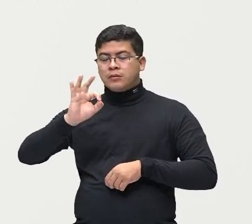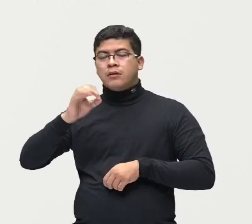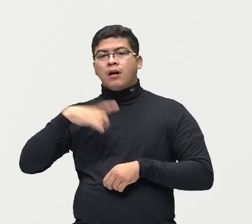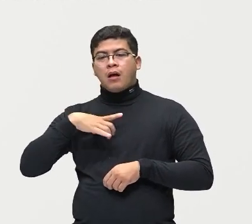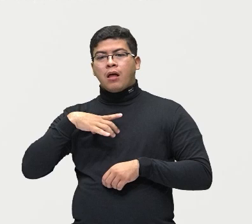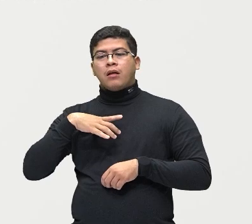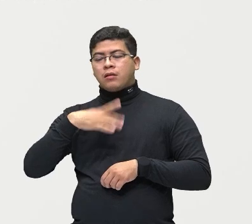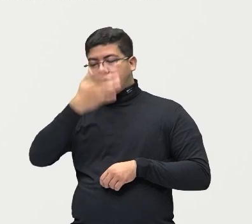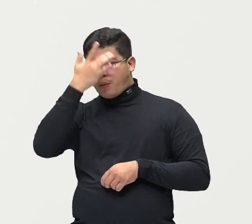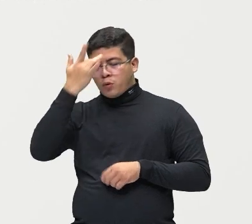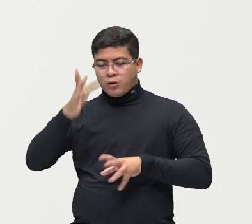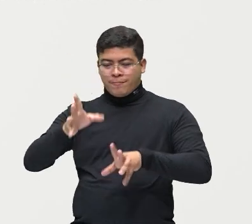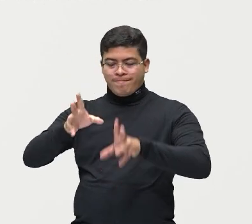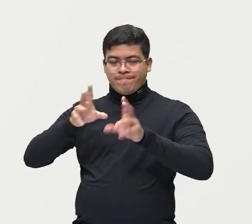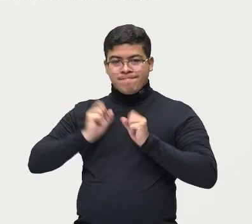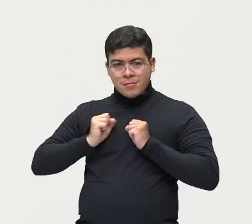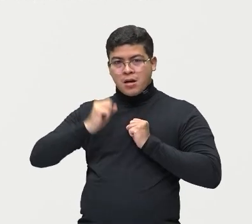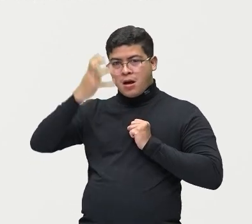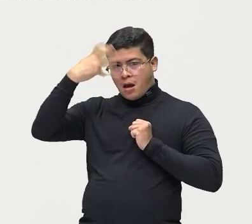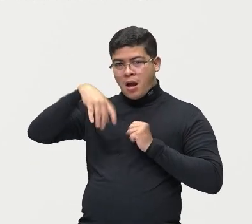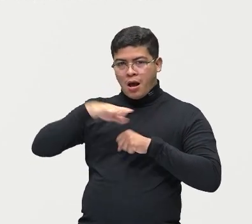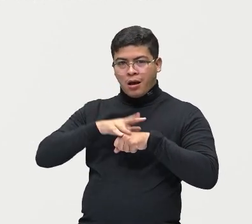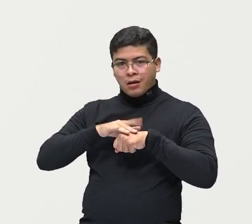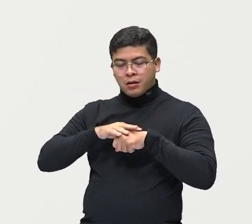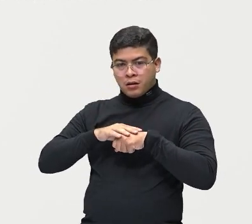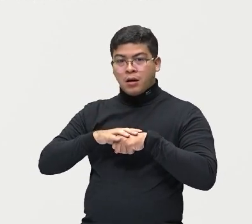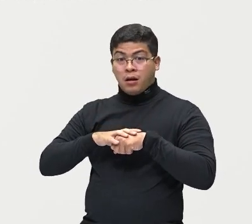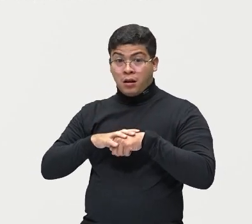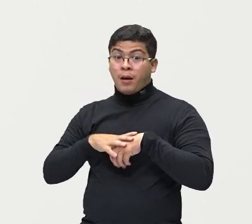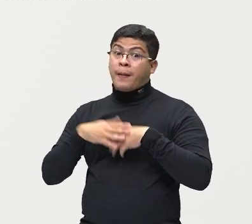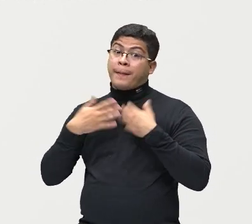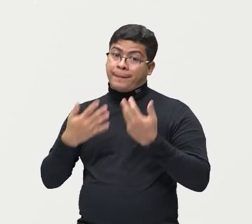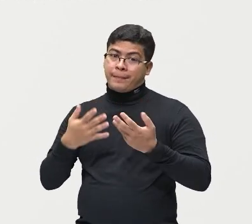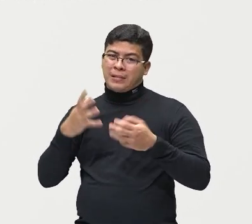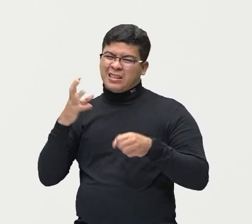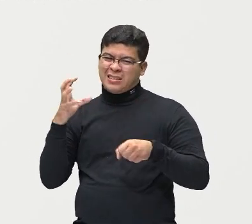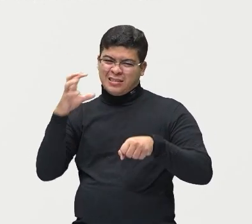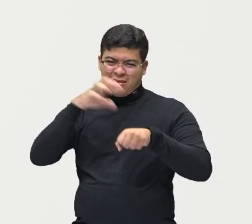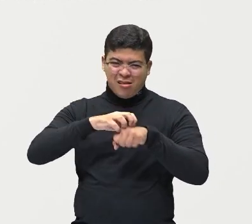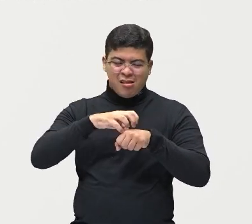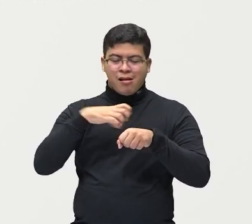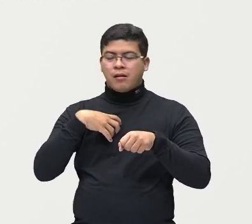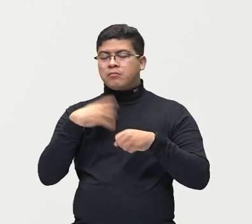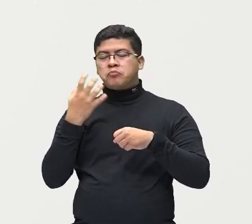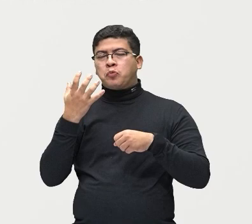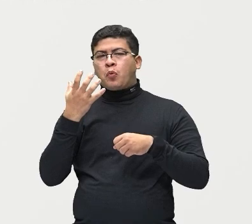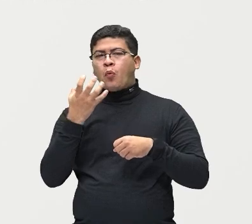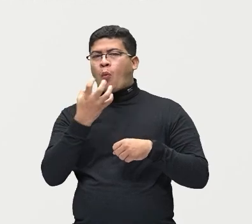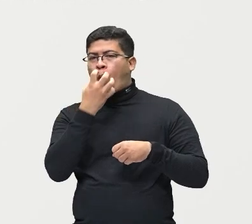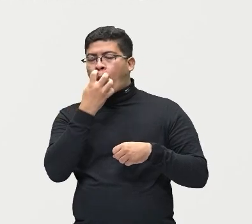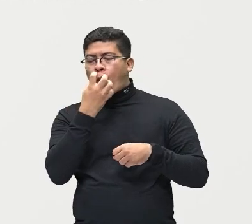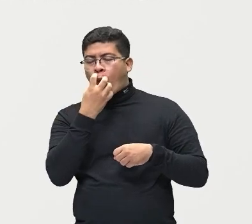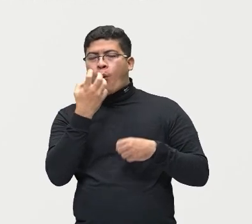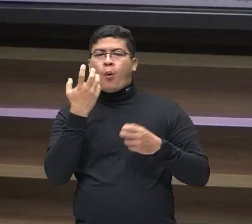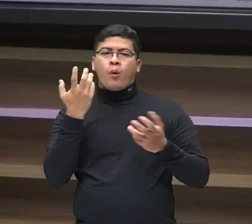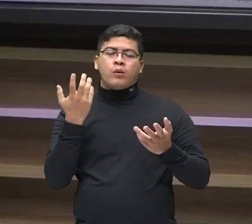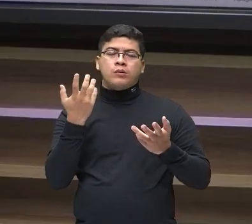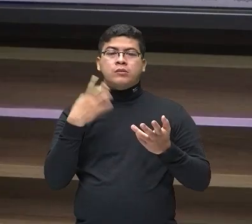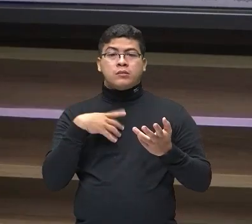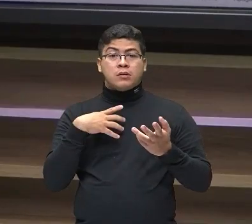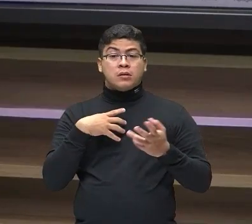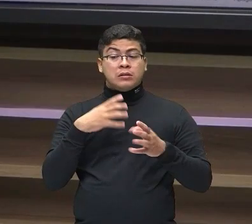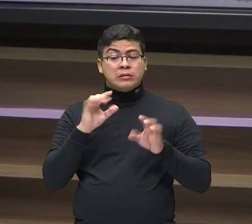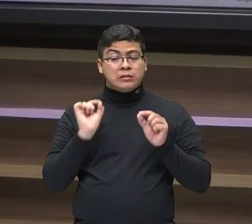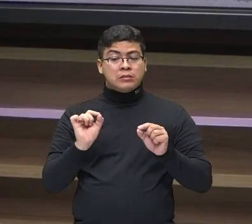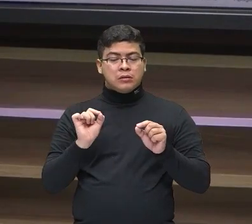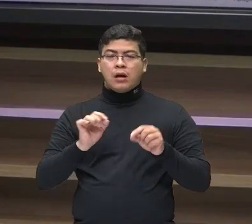o que significa dizer? As pessoas que eram mordidas ali por um cão, né, um cachorro que estava contaminado,